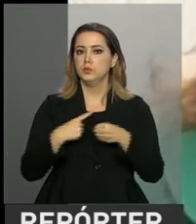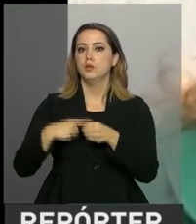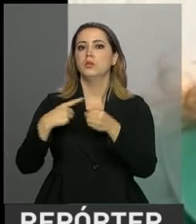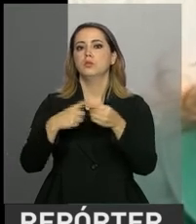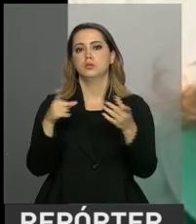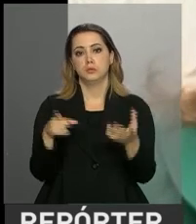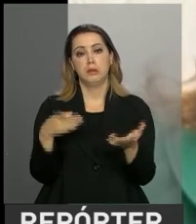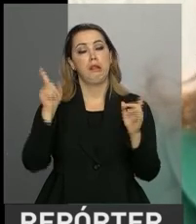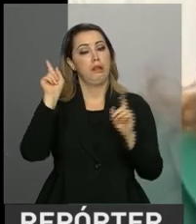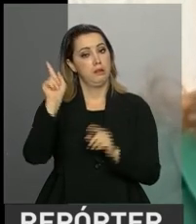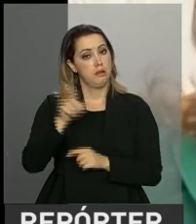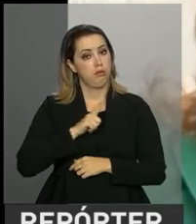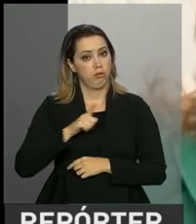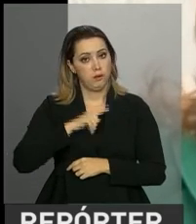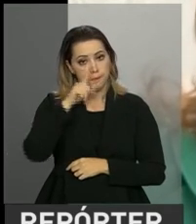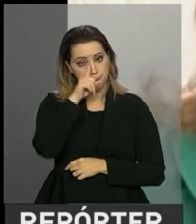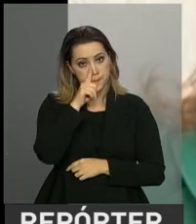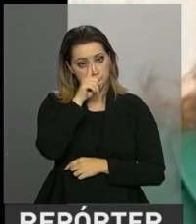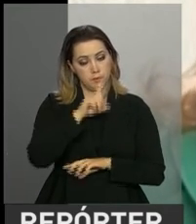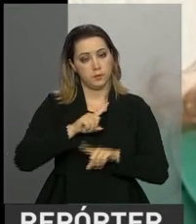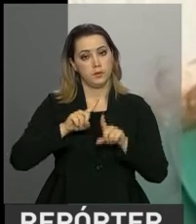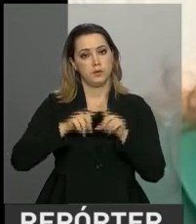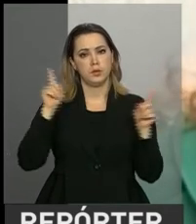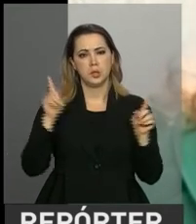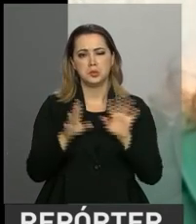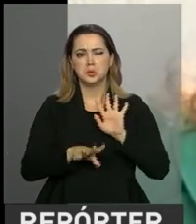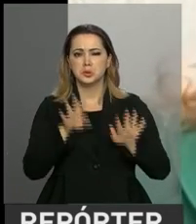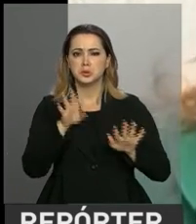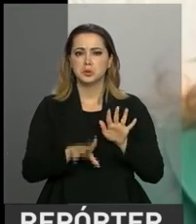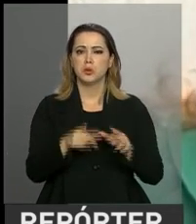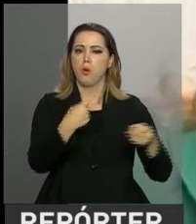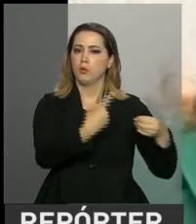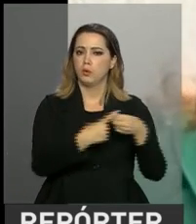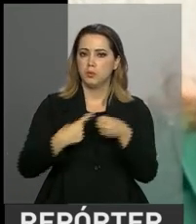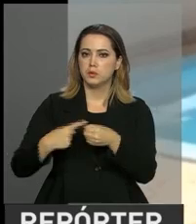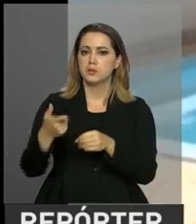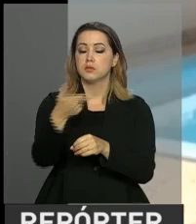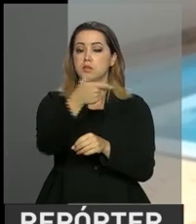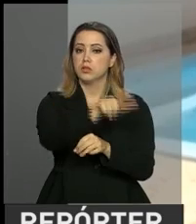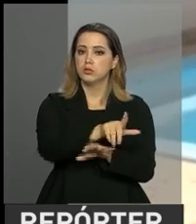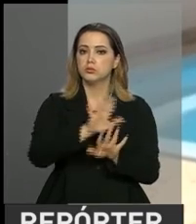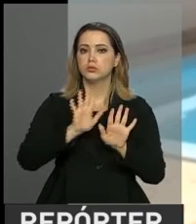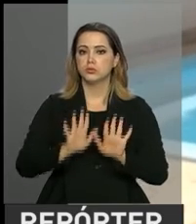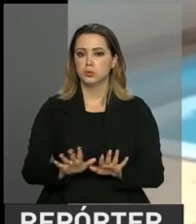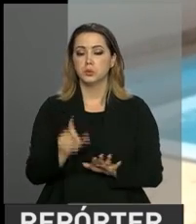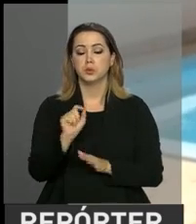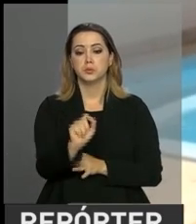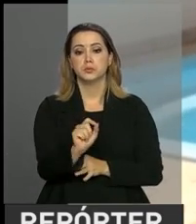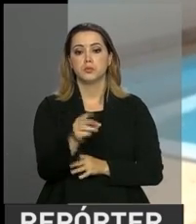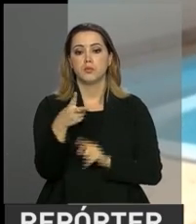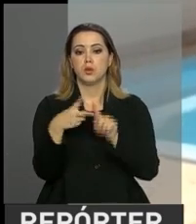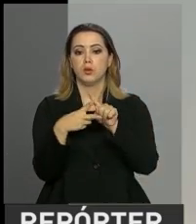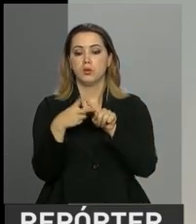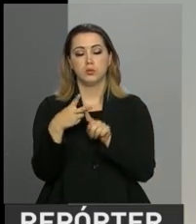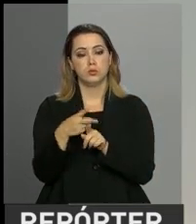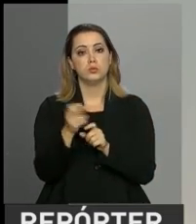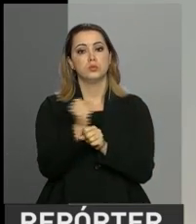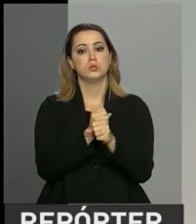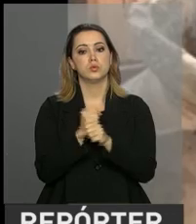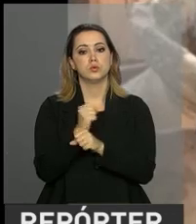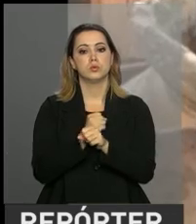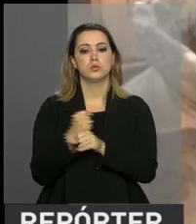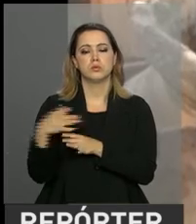situação de risco já poços têm um nível satisfatório da doença de dois anos para cá a população